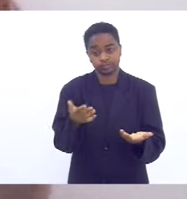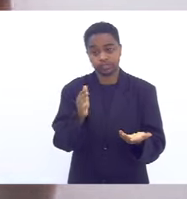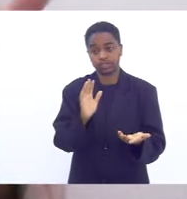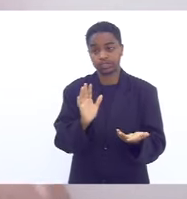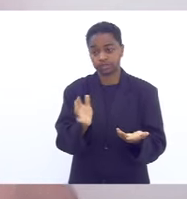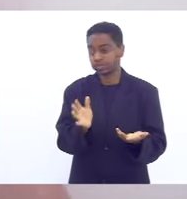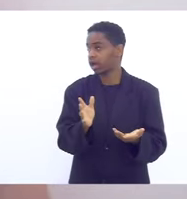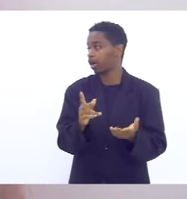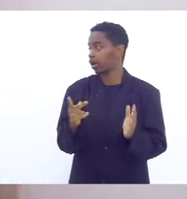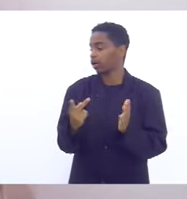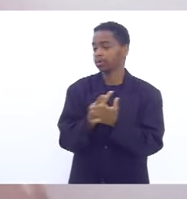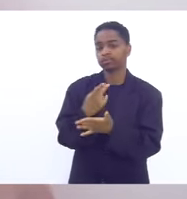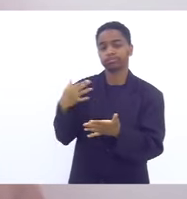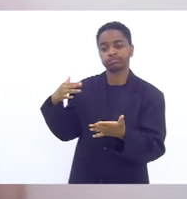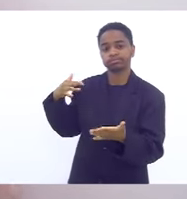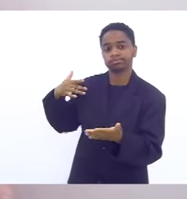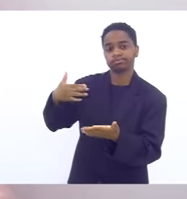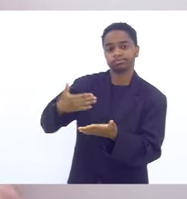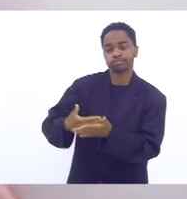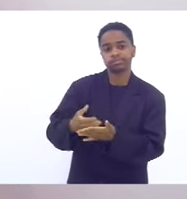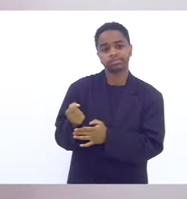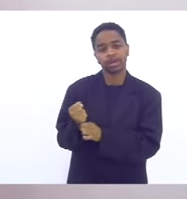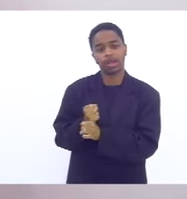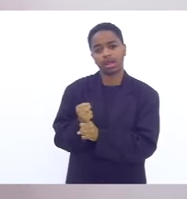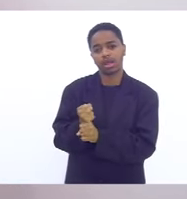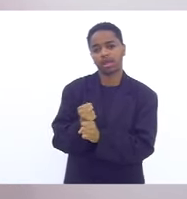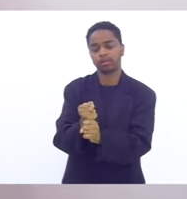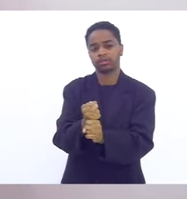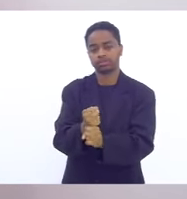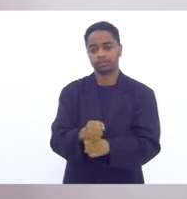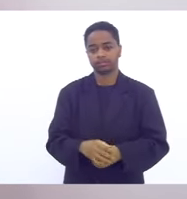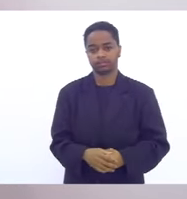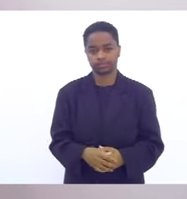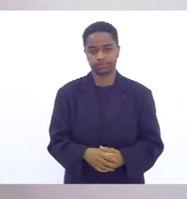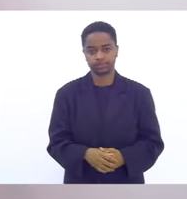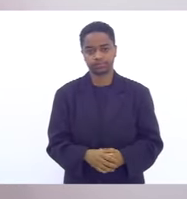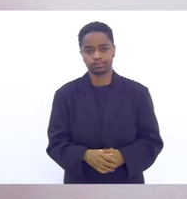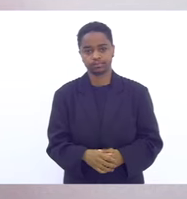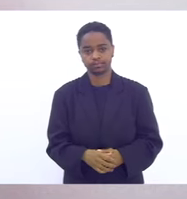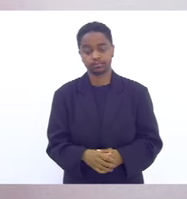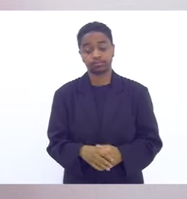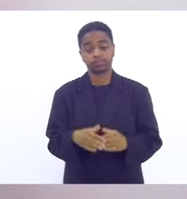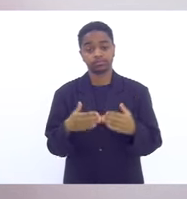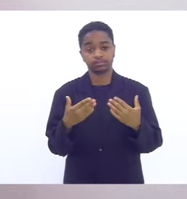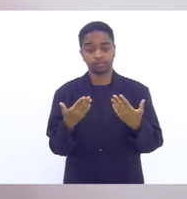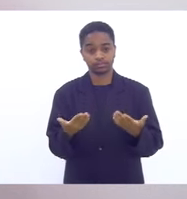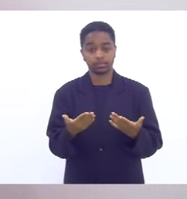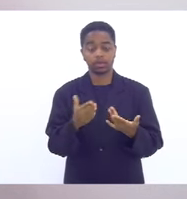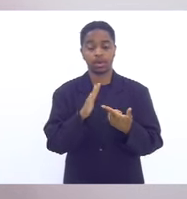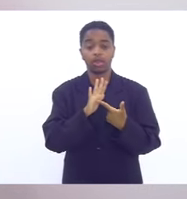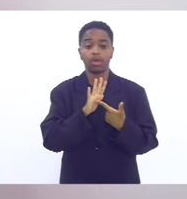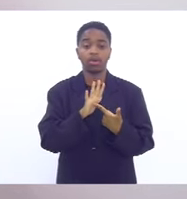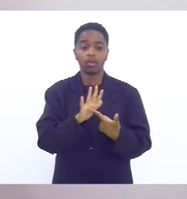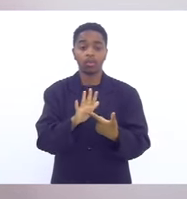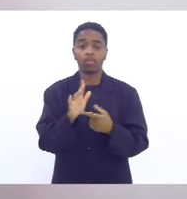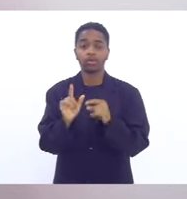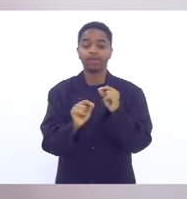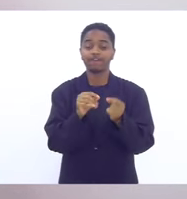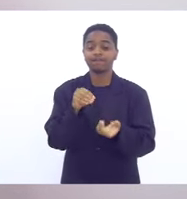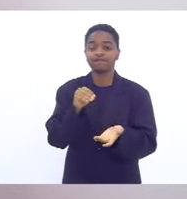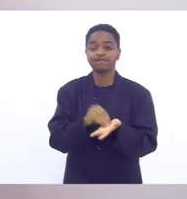se dando ao longo de muitos e muitos anos. E isso é tradução da falta